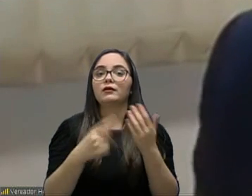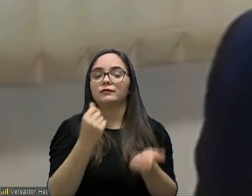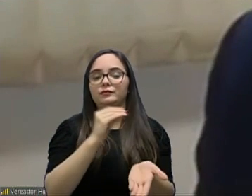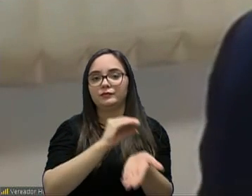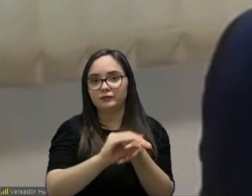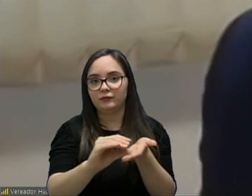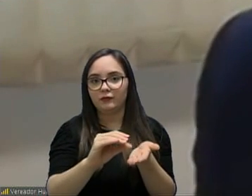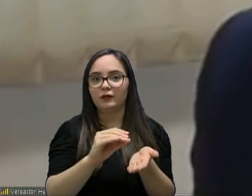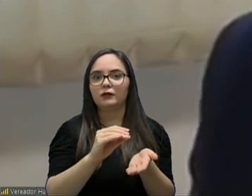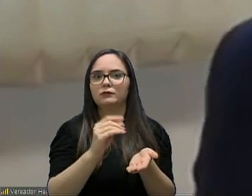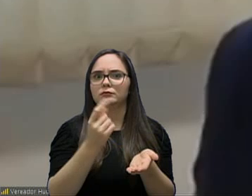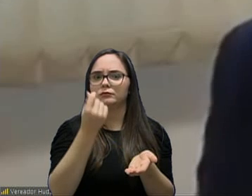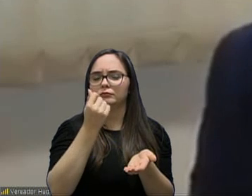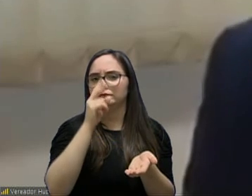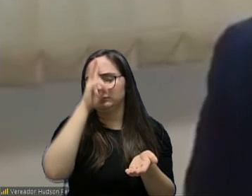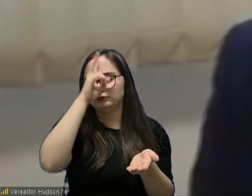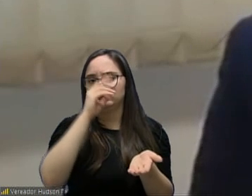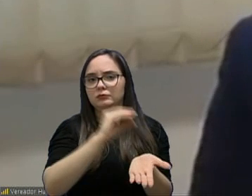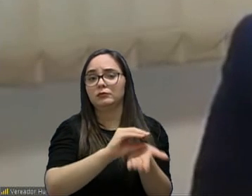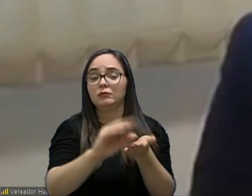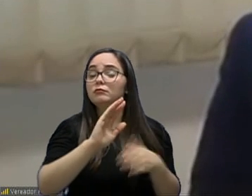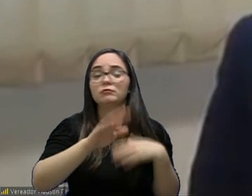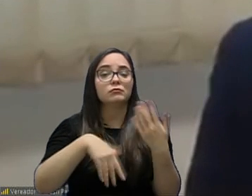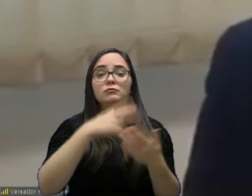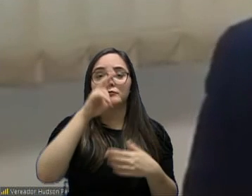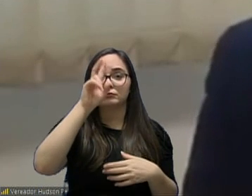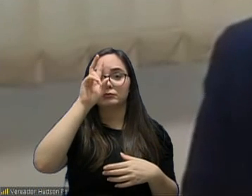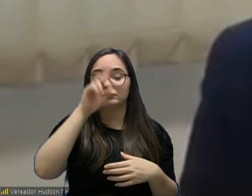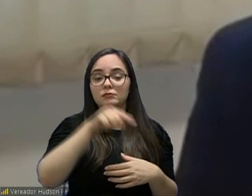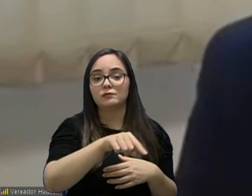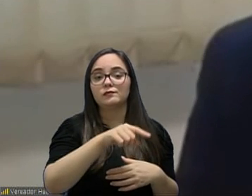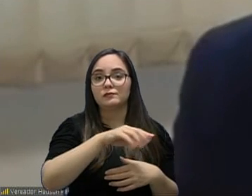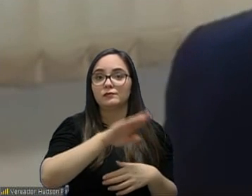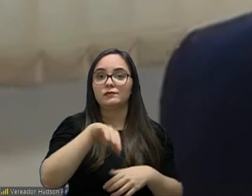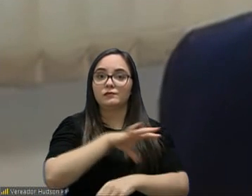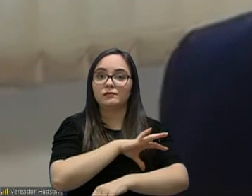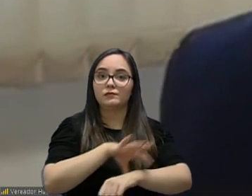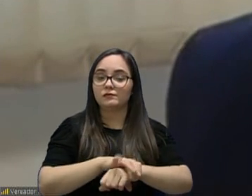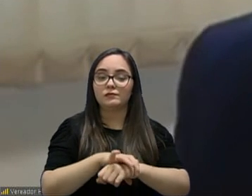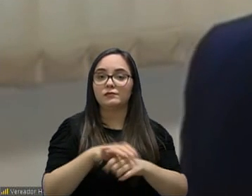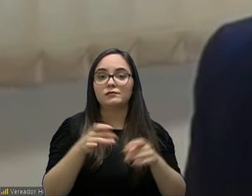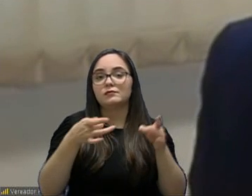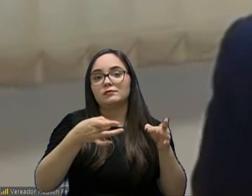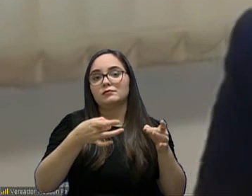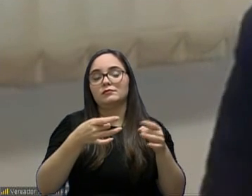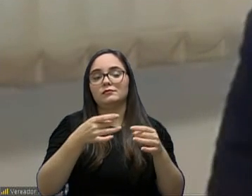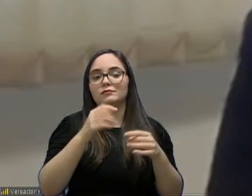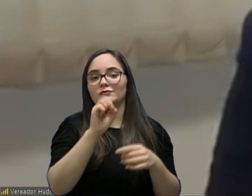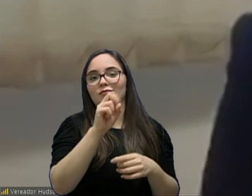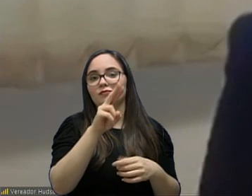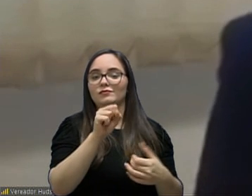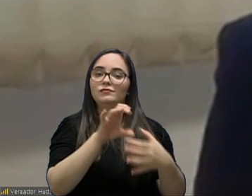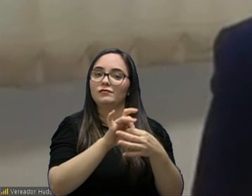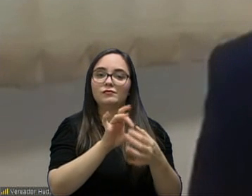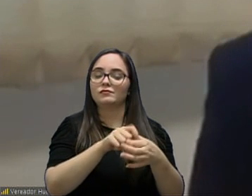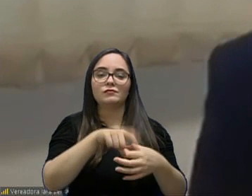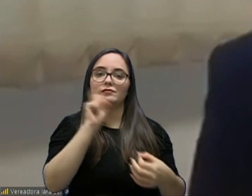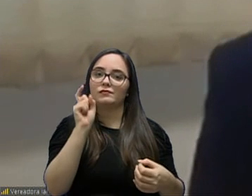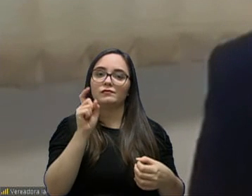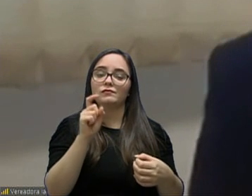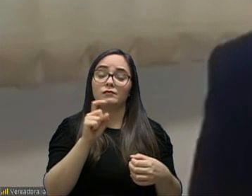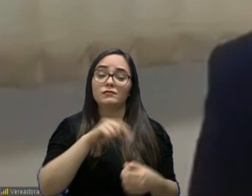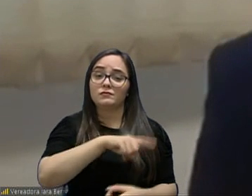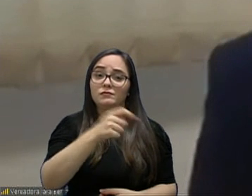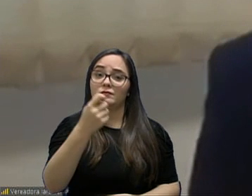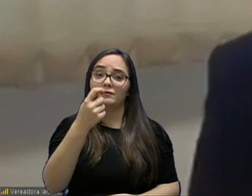investimento altíssimo ali e depois o hospital evangélico deixou de atender a municipalidade. Esse prejuízo